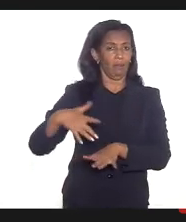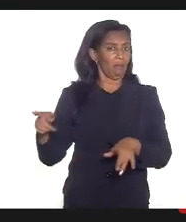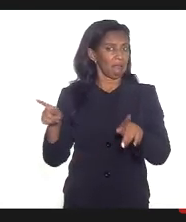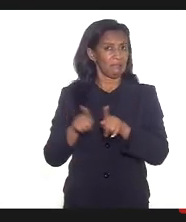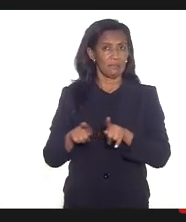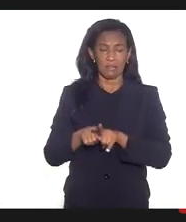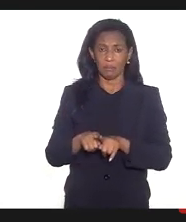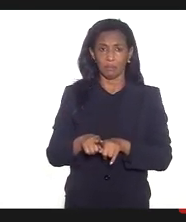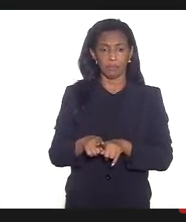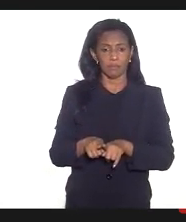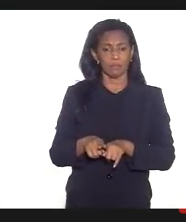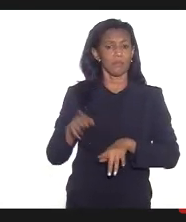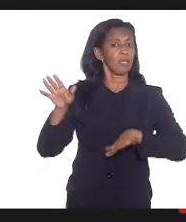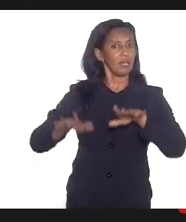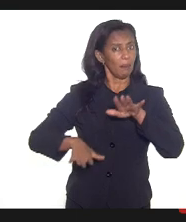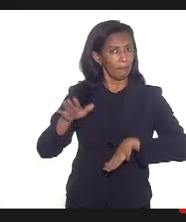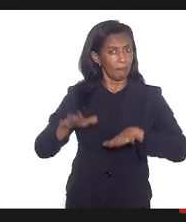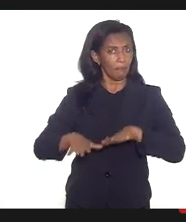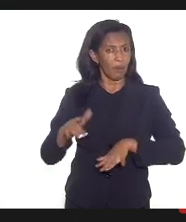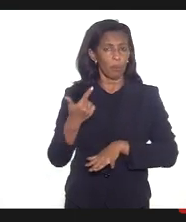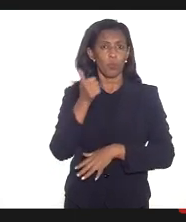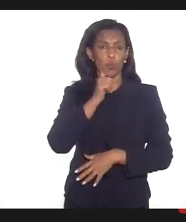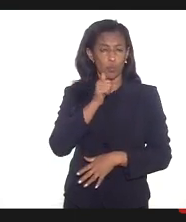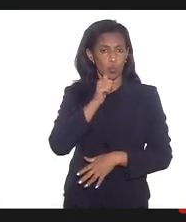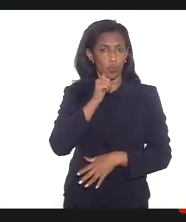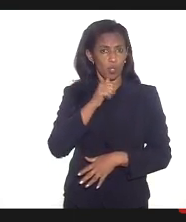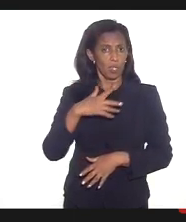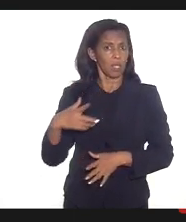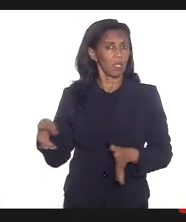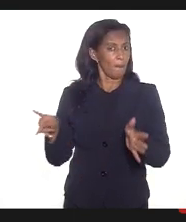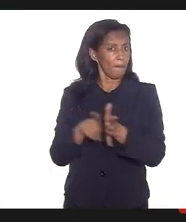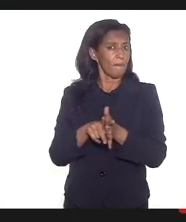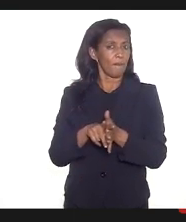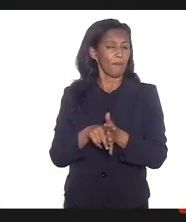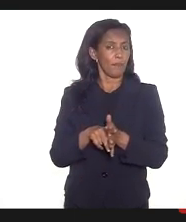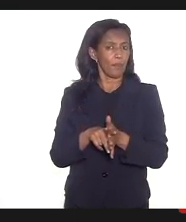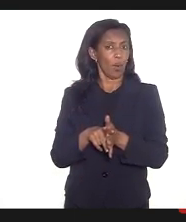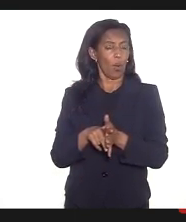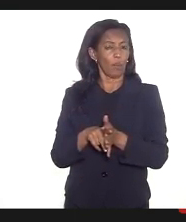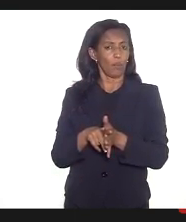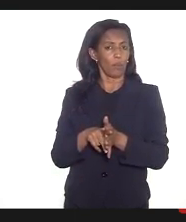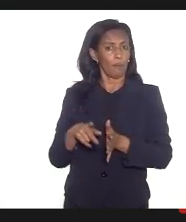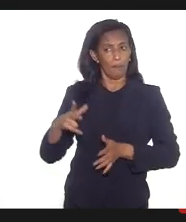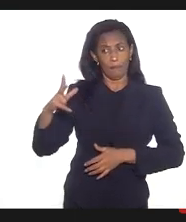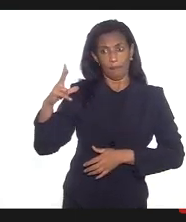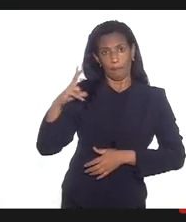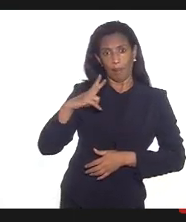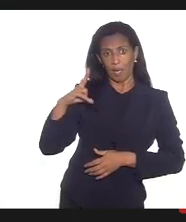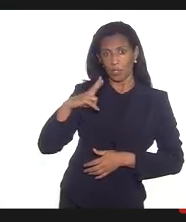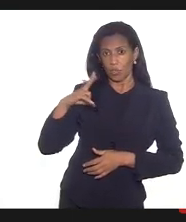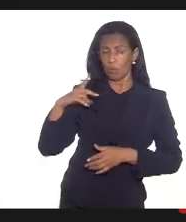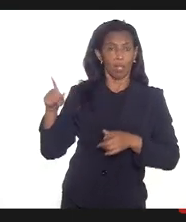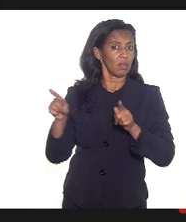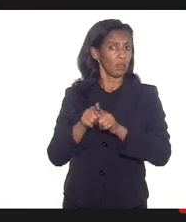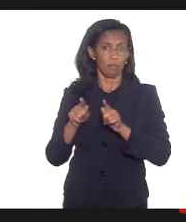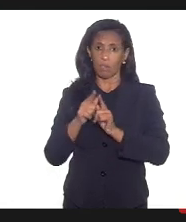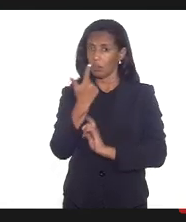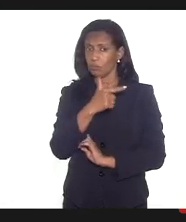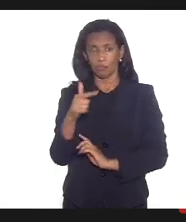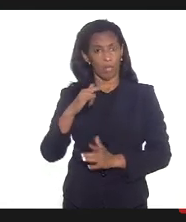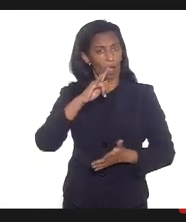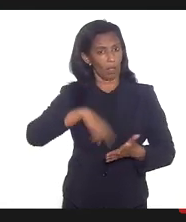muito menos já tem até também mulheres que tem o seu próprio é plano de saúde que não consegue